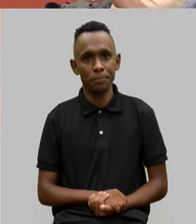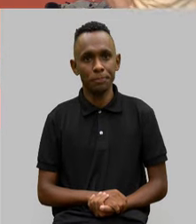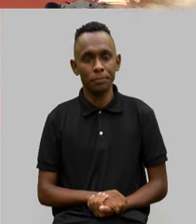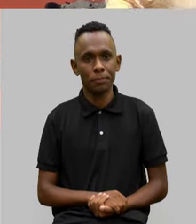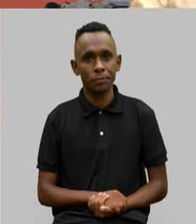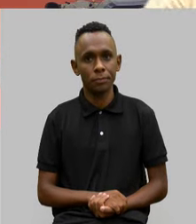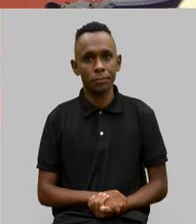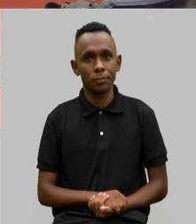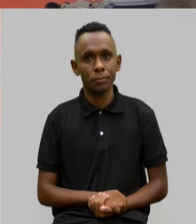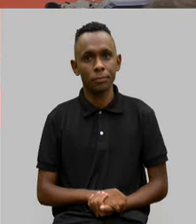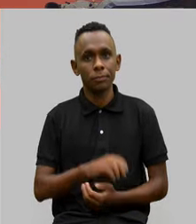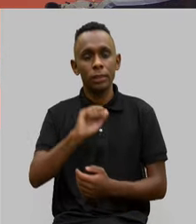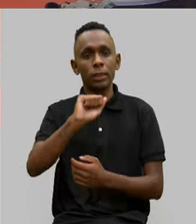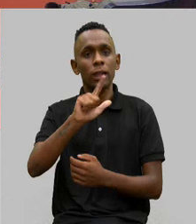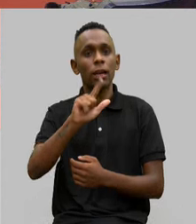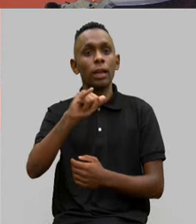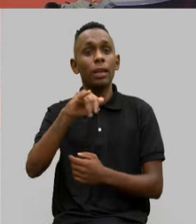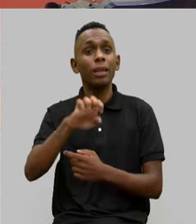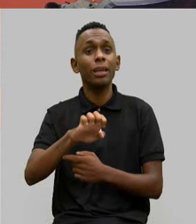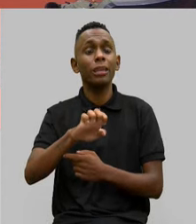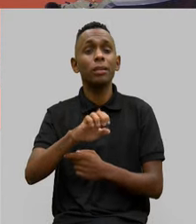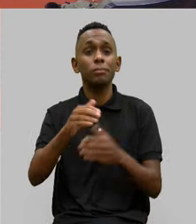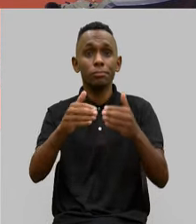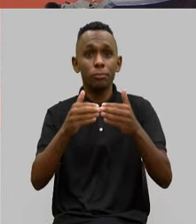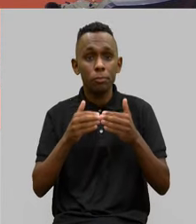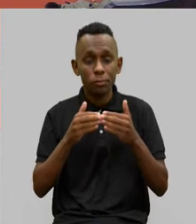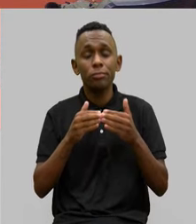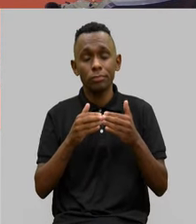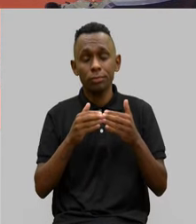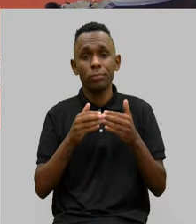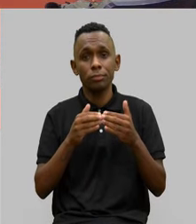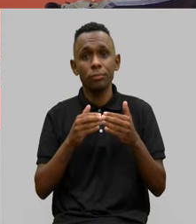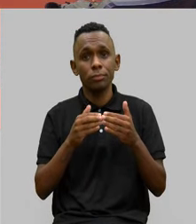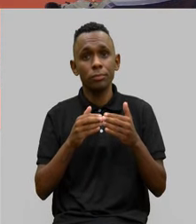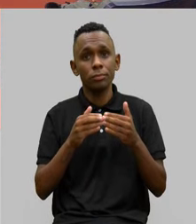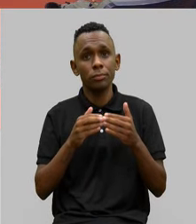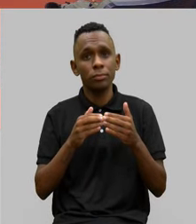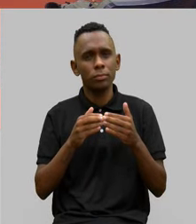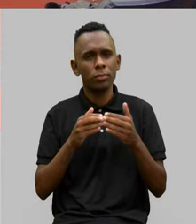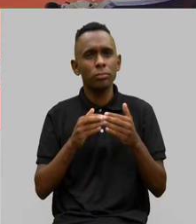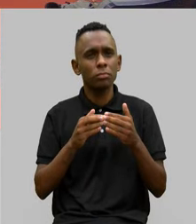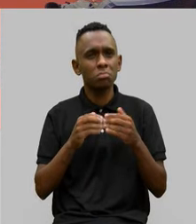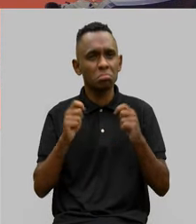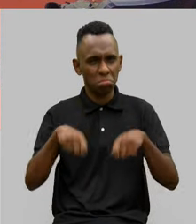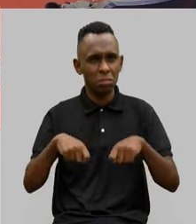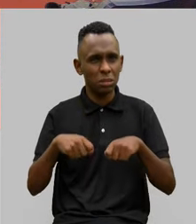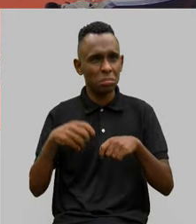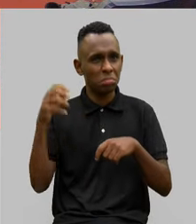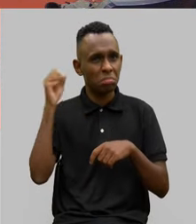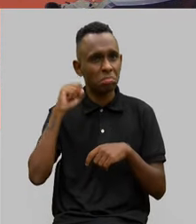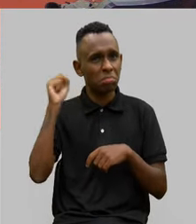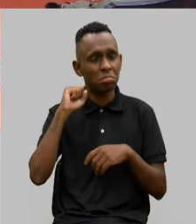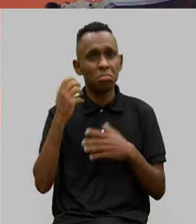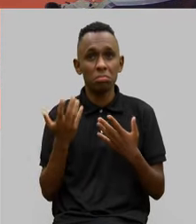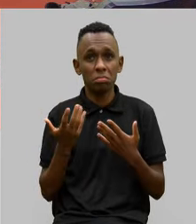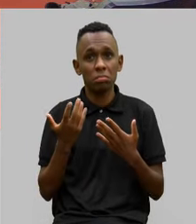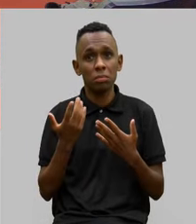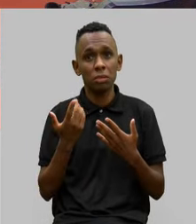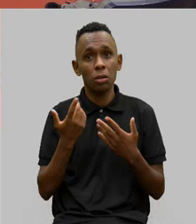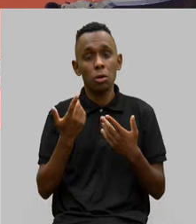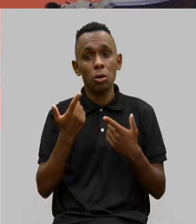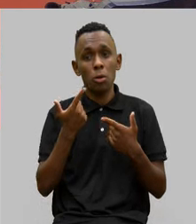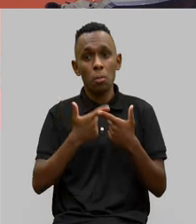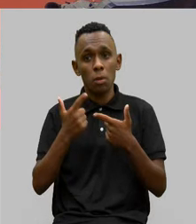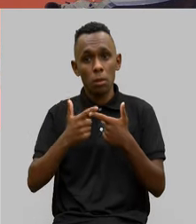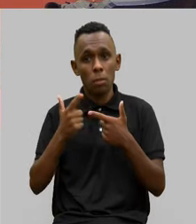ô Aline eu vou pedir para você será que ela me escuta nós tivemos um